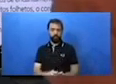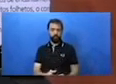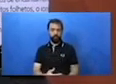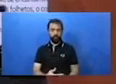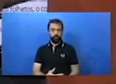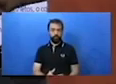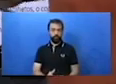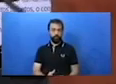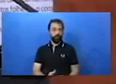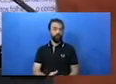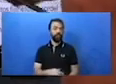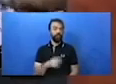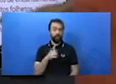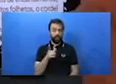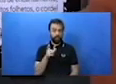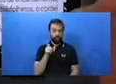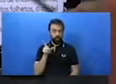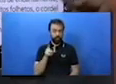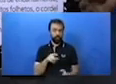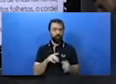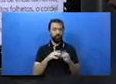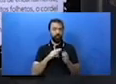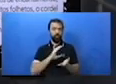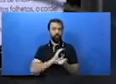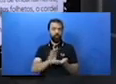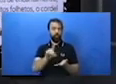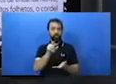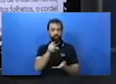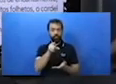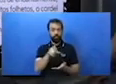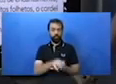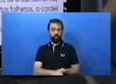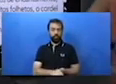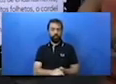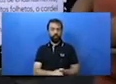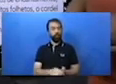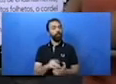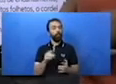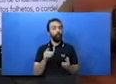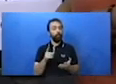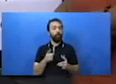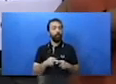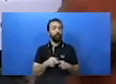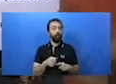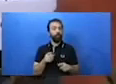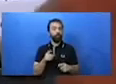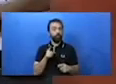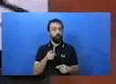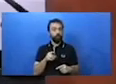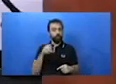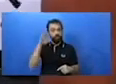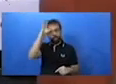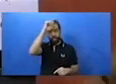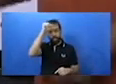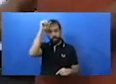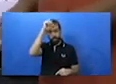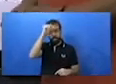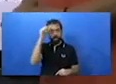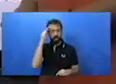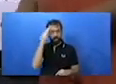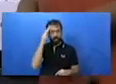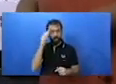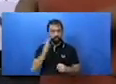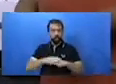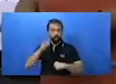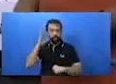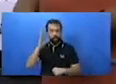Então, isso daqui vai para vocês depois, para vocês estarem fazendo melhor entendimento dessas estrofes, tá bom?